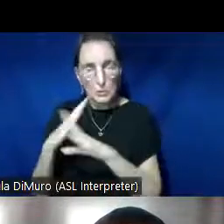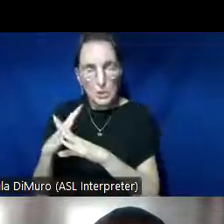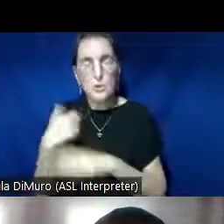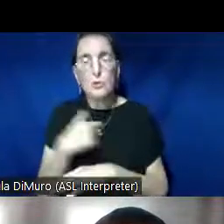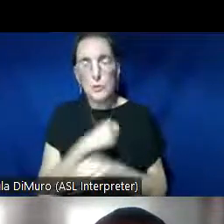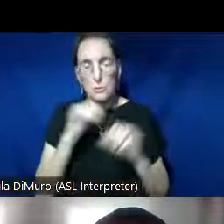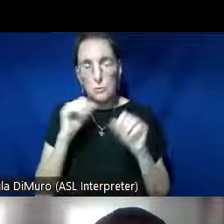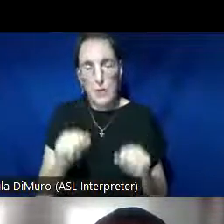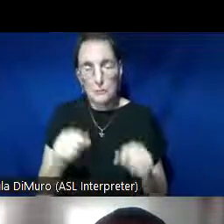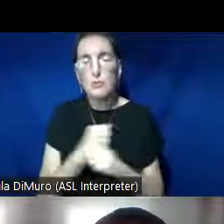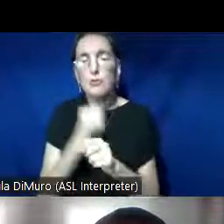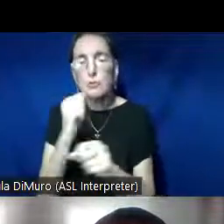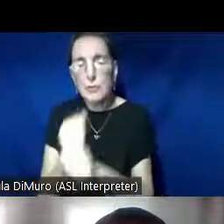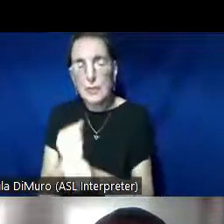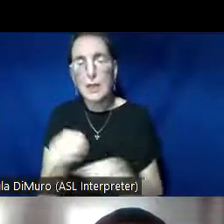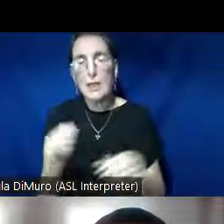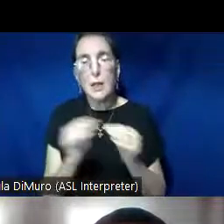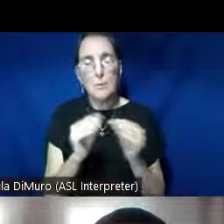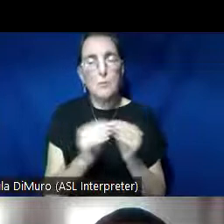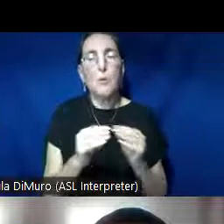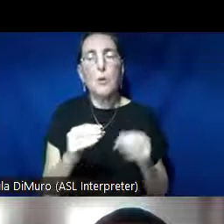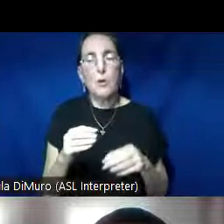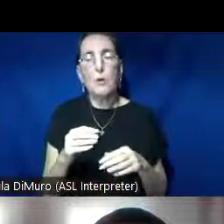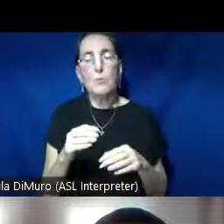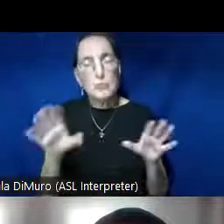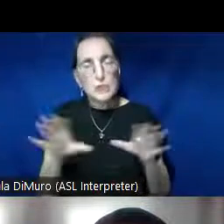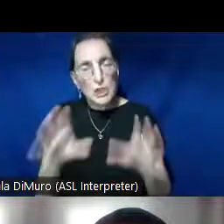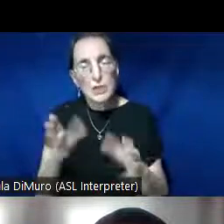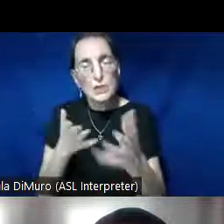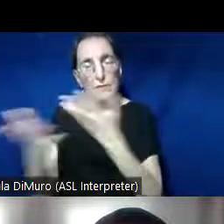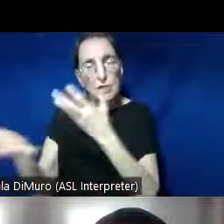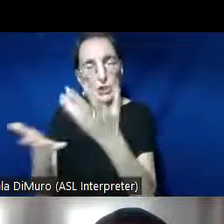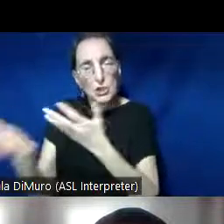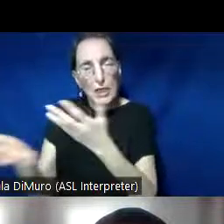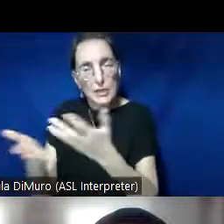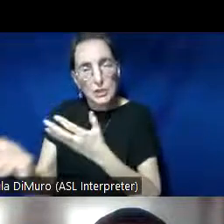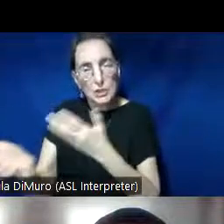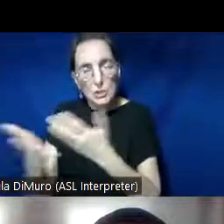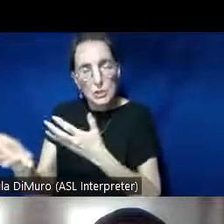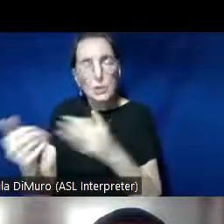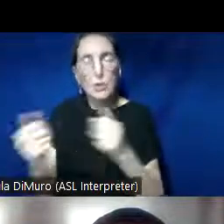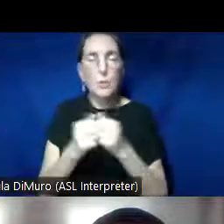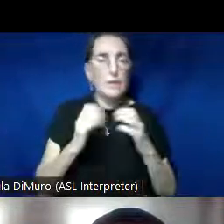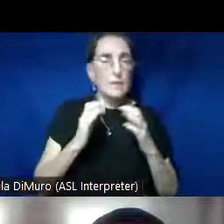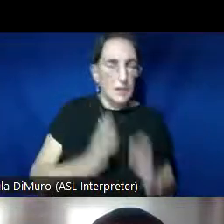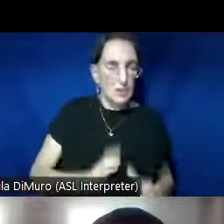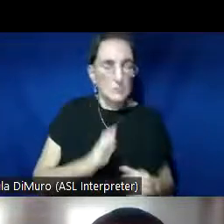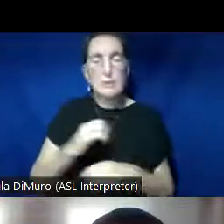melhoramento, então quando não está quebra algum de que as barreira linguística, não está conseguir fazer uma troca mais produtiva